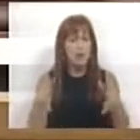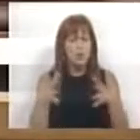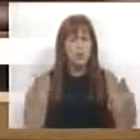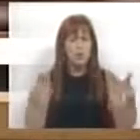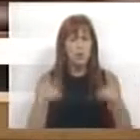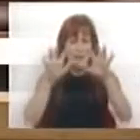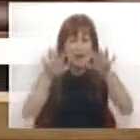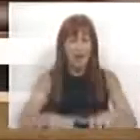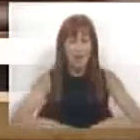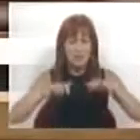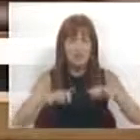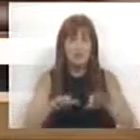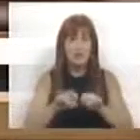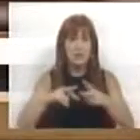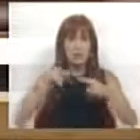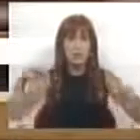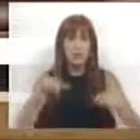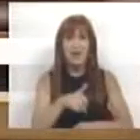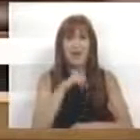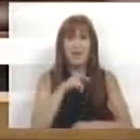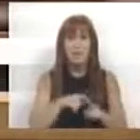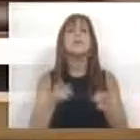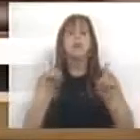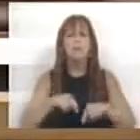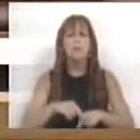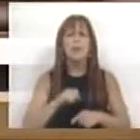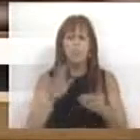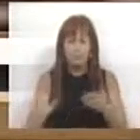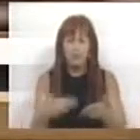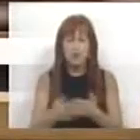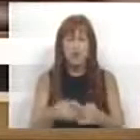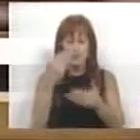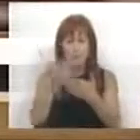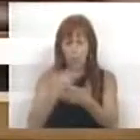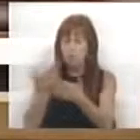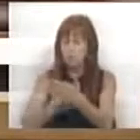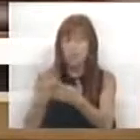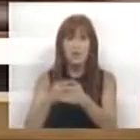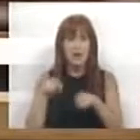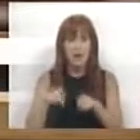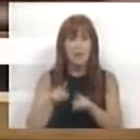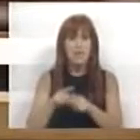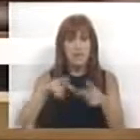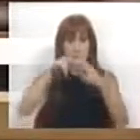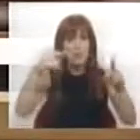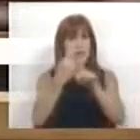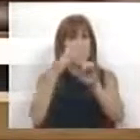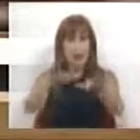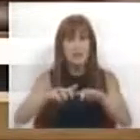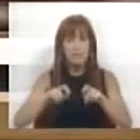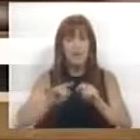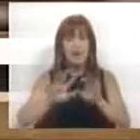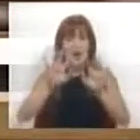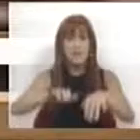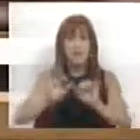maioria na Assembleia Intermunicipal do Algarve. E também estão a ser apresentadas moções em Assembleias Municipais e Assembleias de